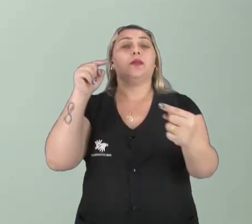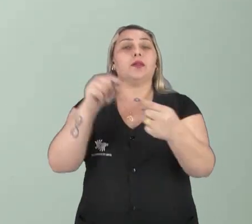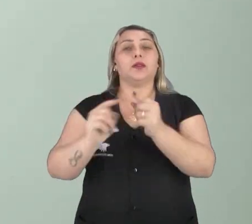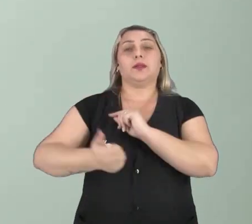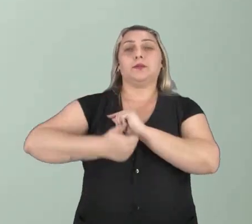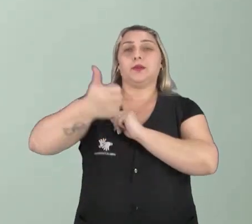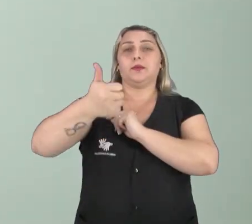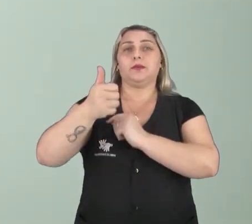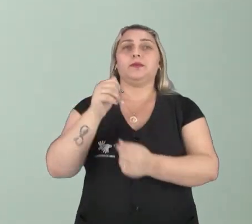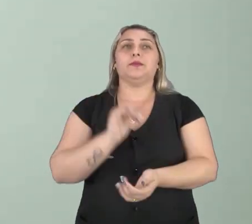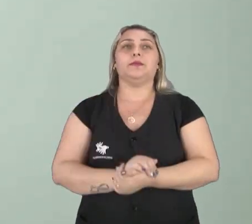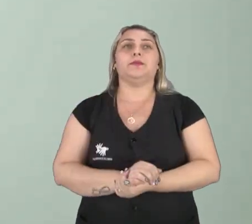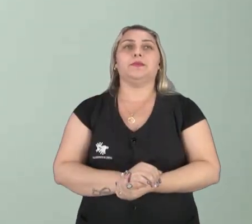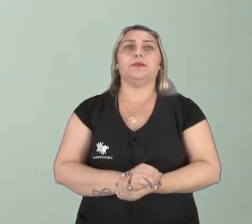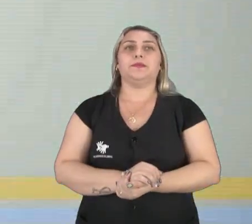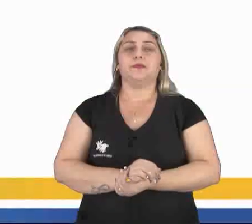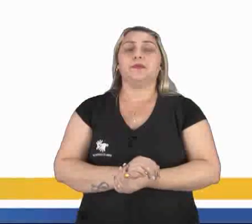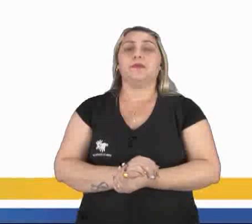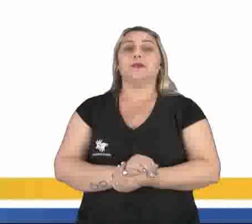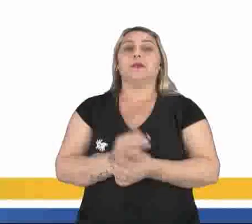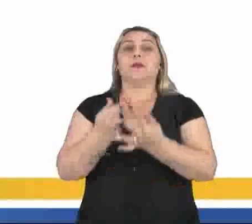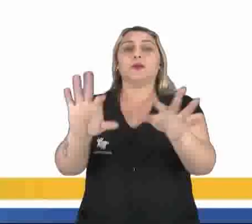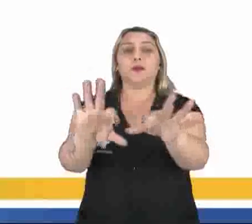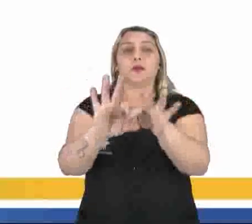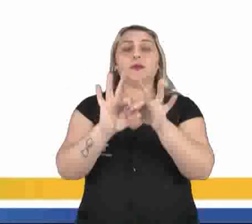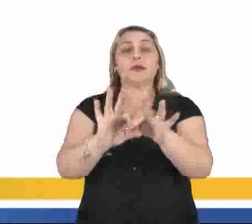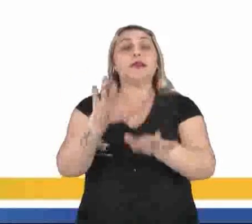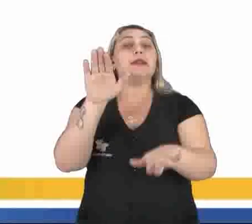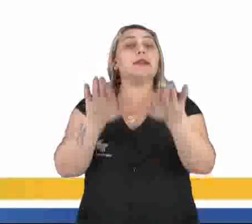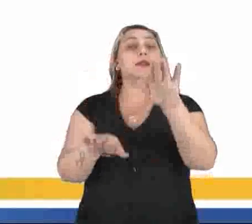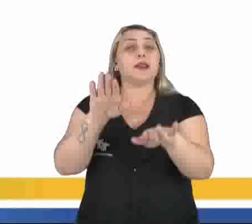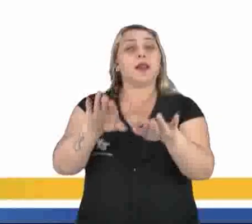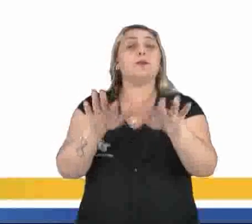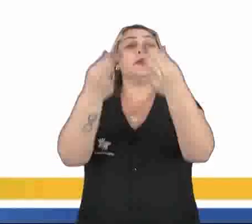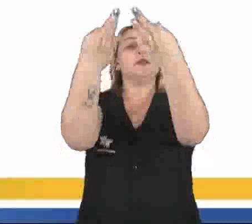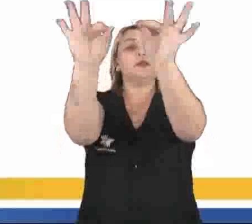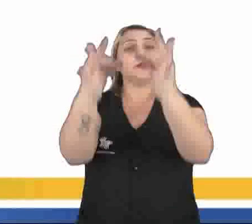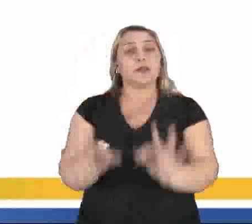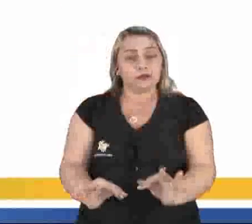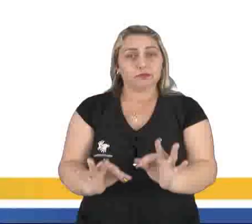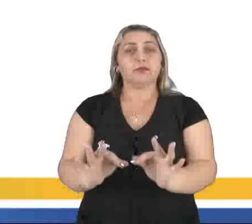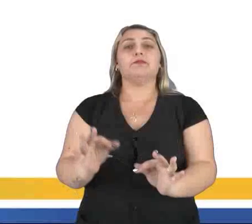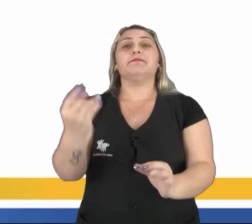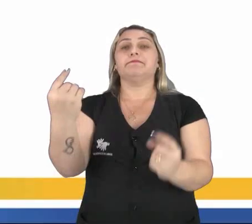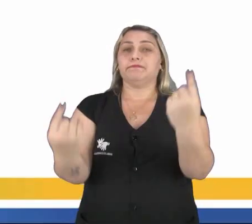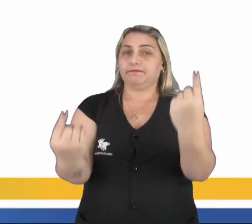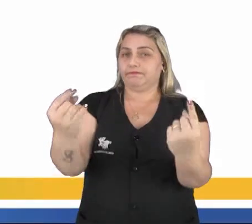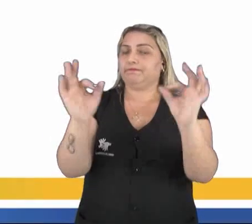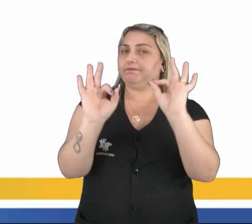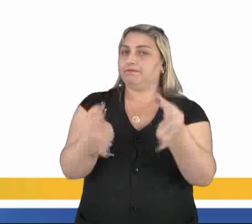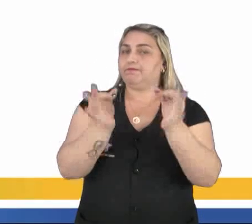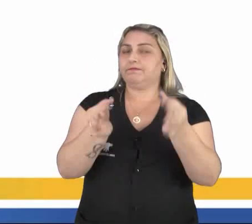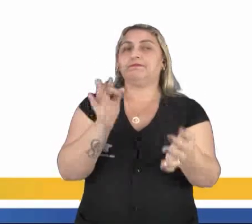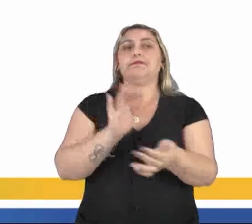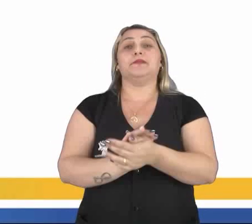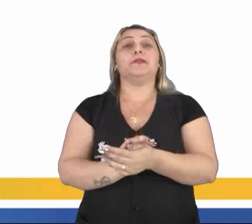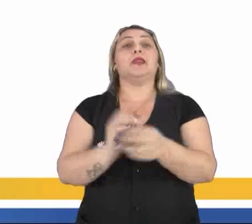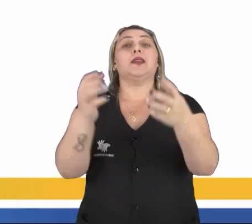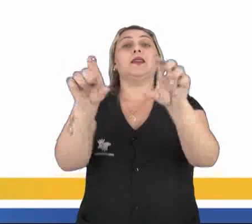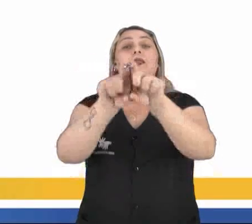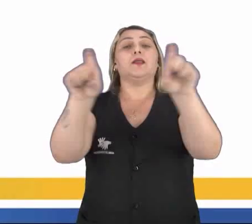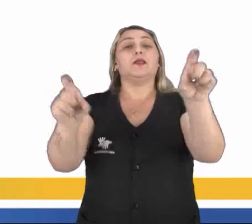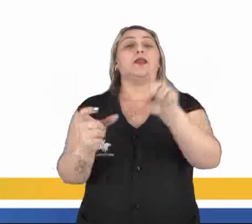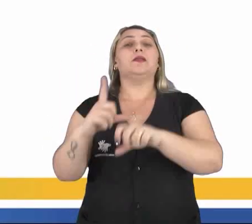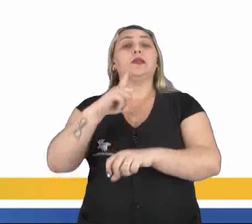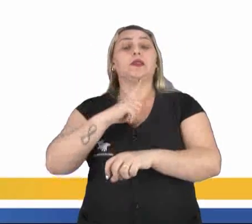né? Então, as orações subordinadas, elas dependem sintaticamente umas das outras, certo? Na oração acima,